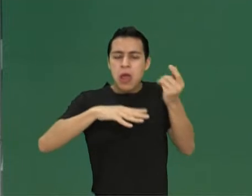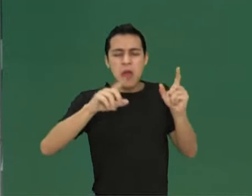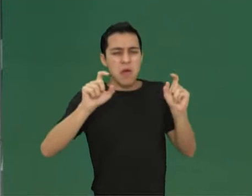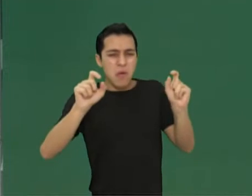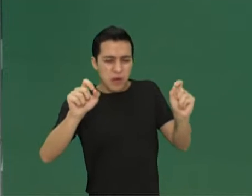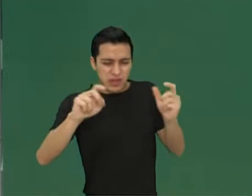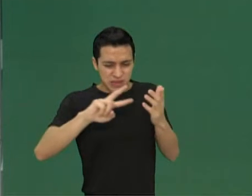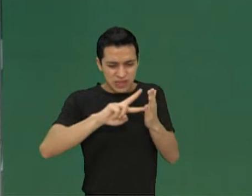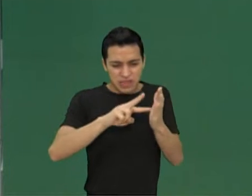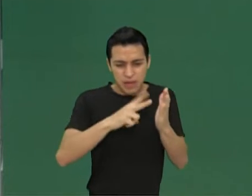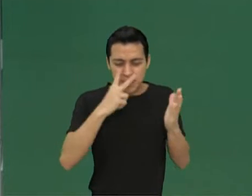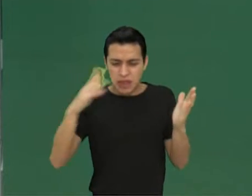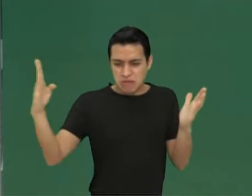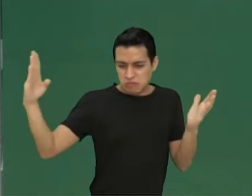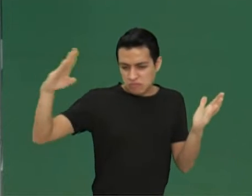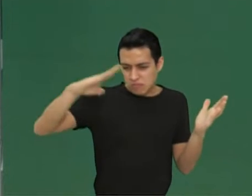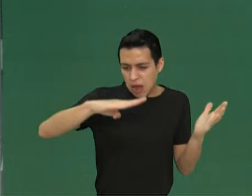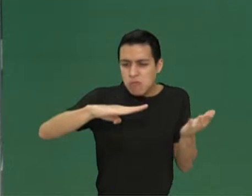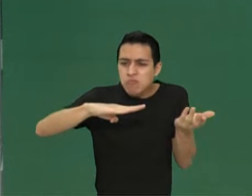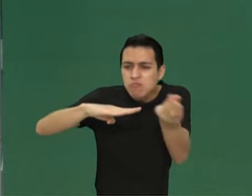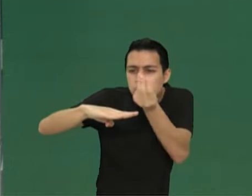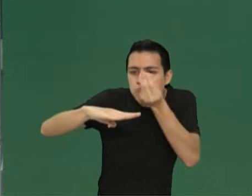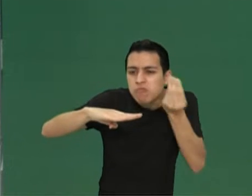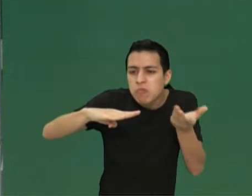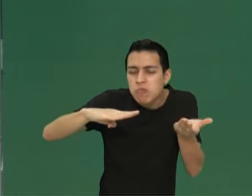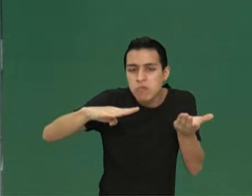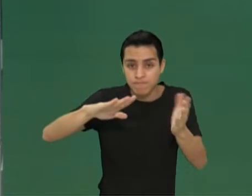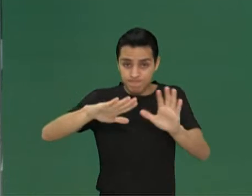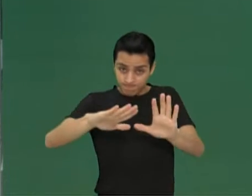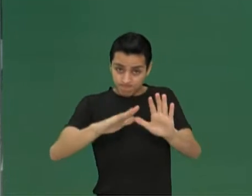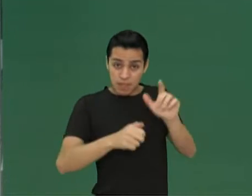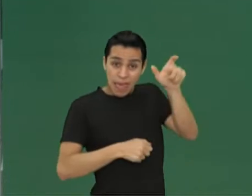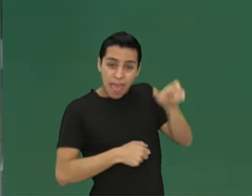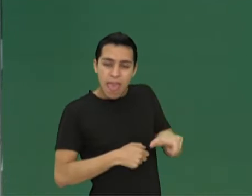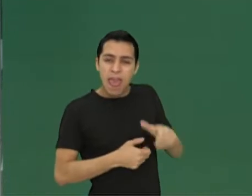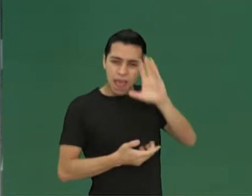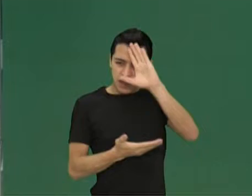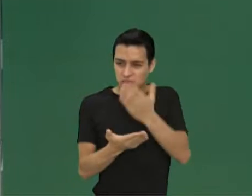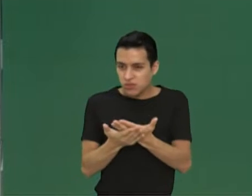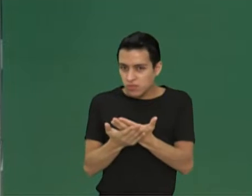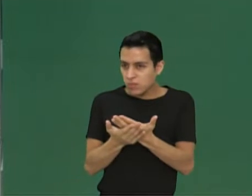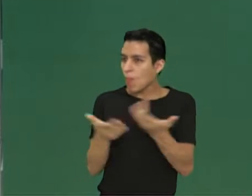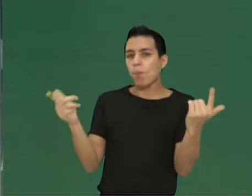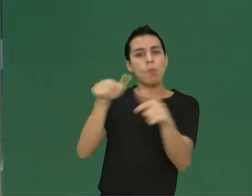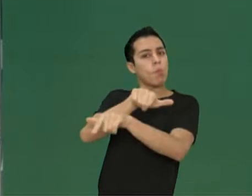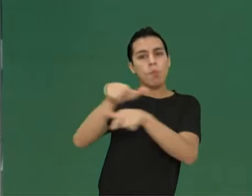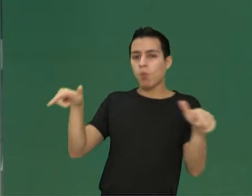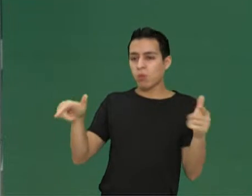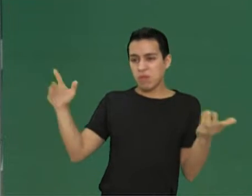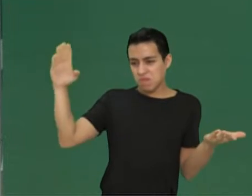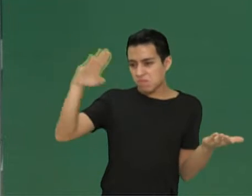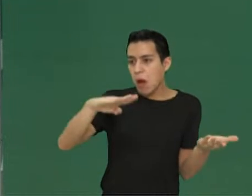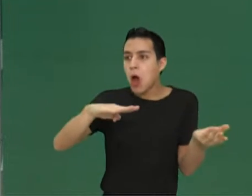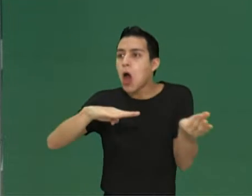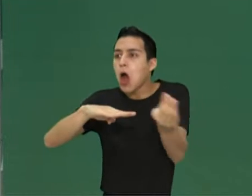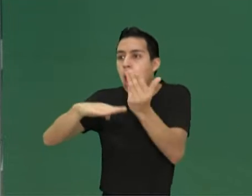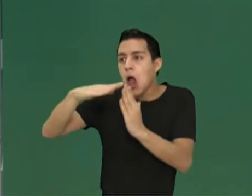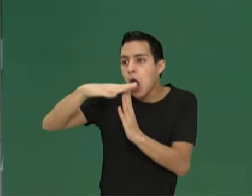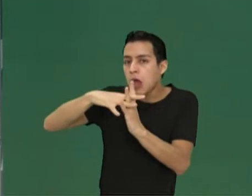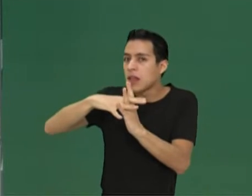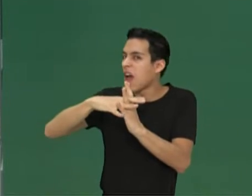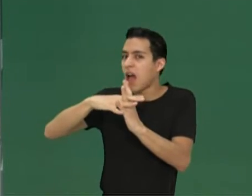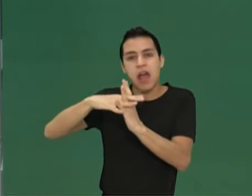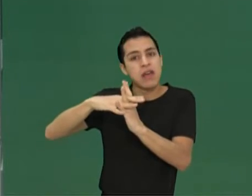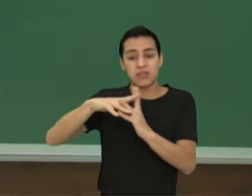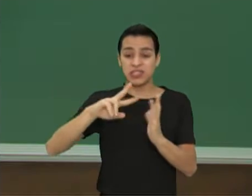enquanto uma essência da maldade. Esse mal, para Santo Agostinho, não existe. Tá? Esse mal seria a ausência de